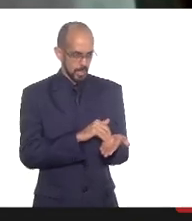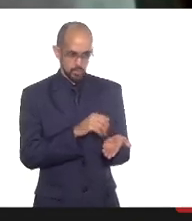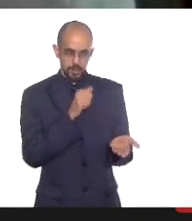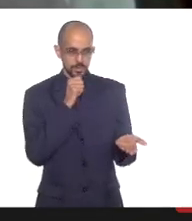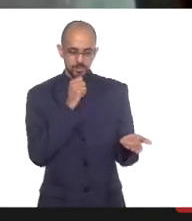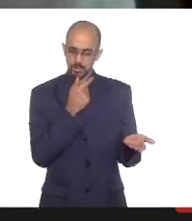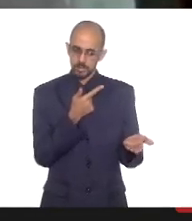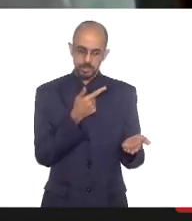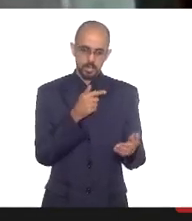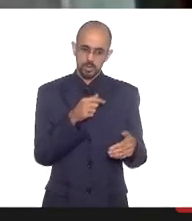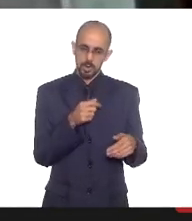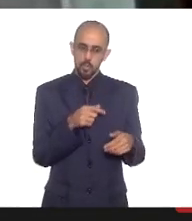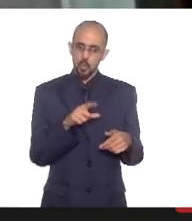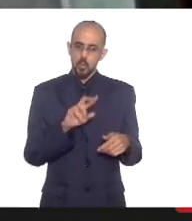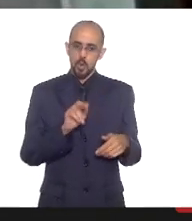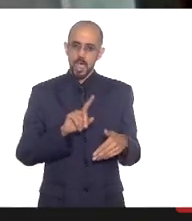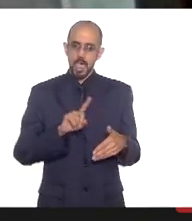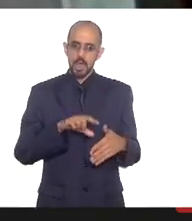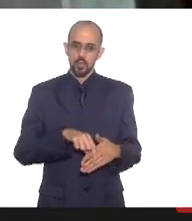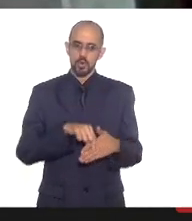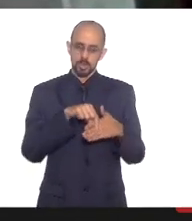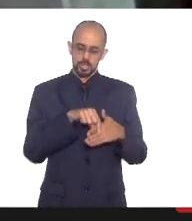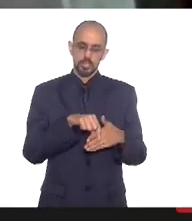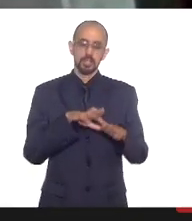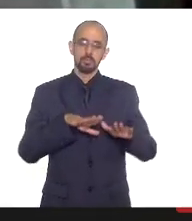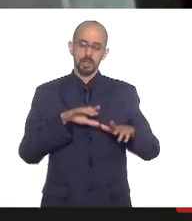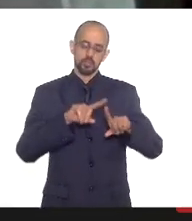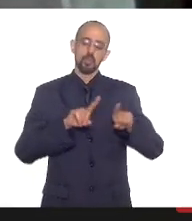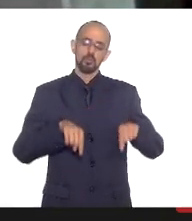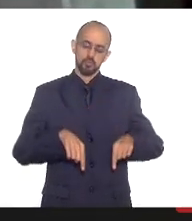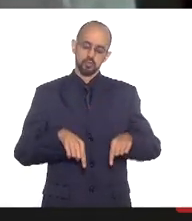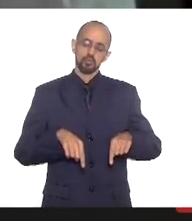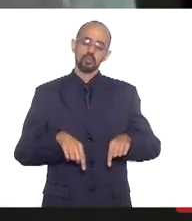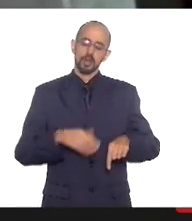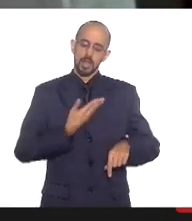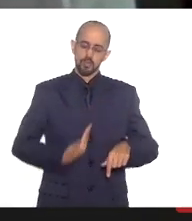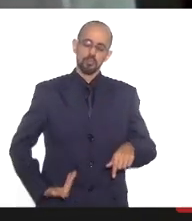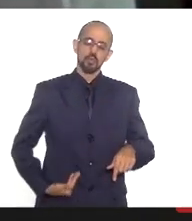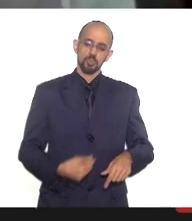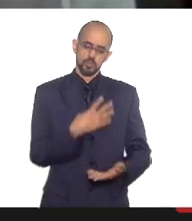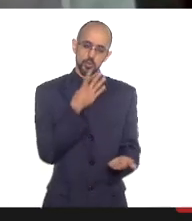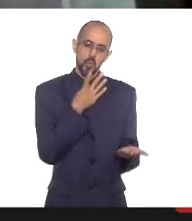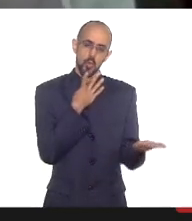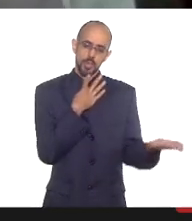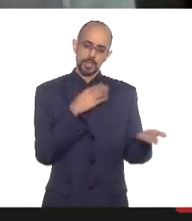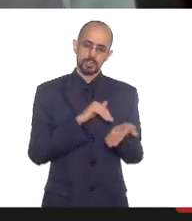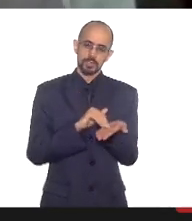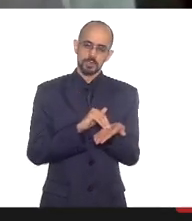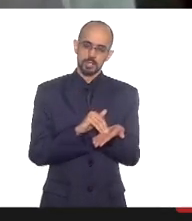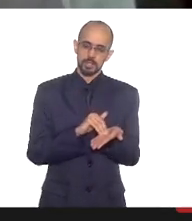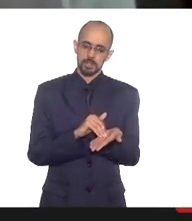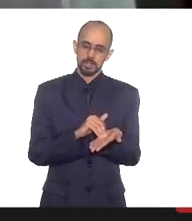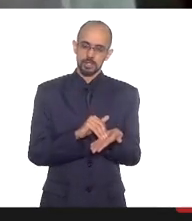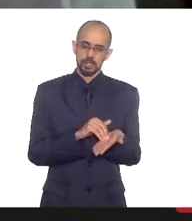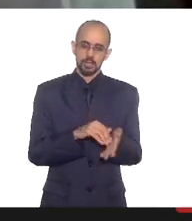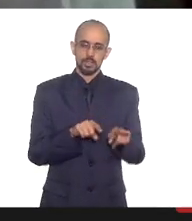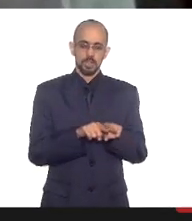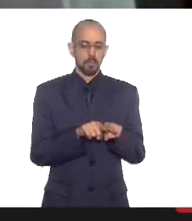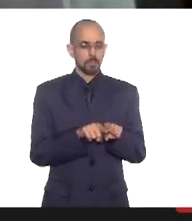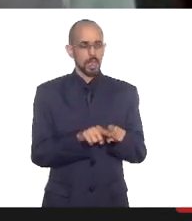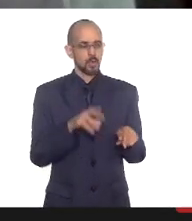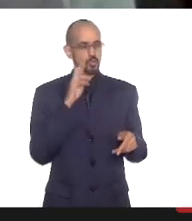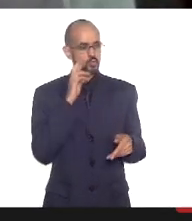ser do público conhece secretaria como poucos e o sabe né